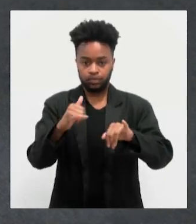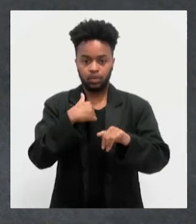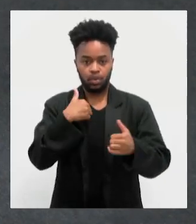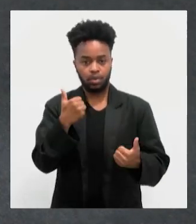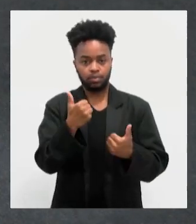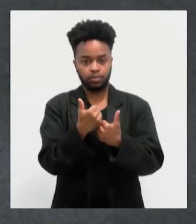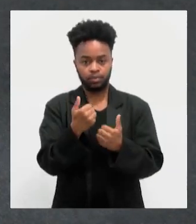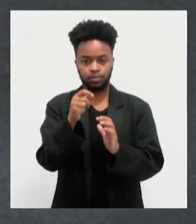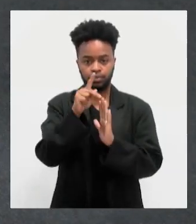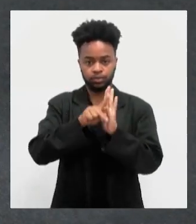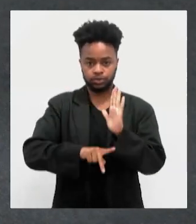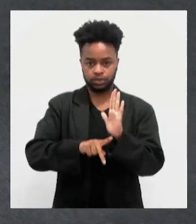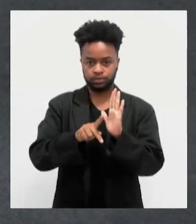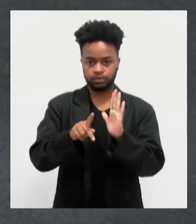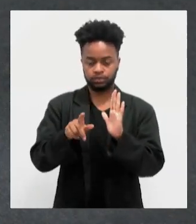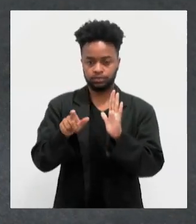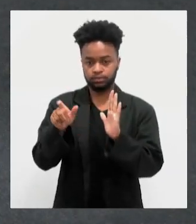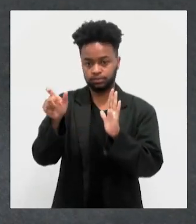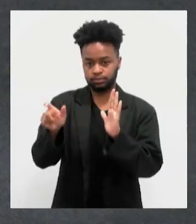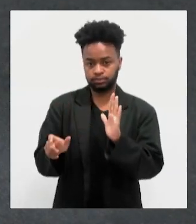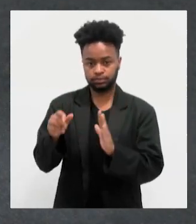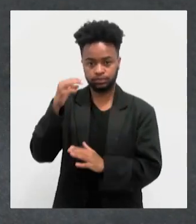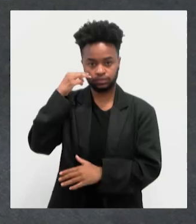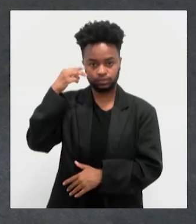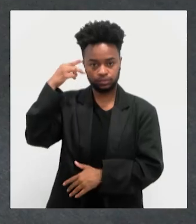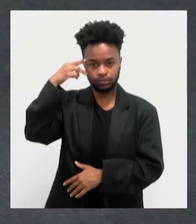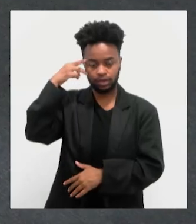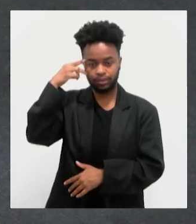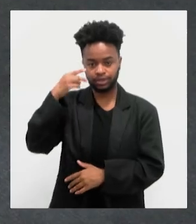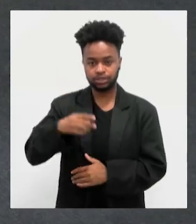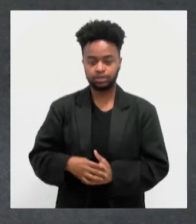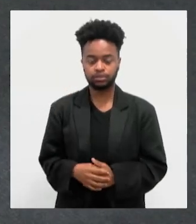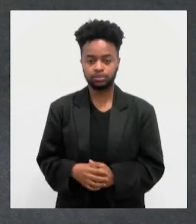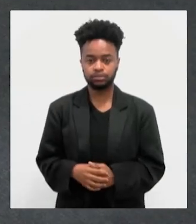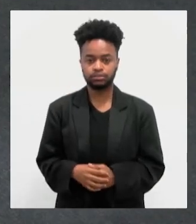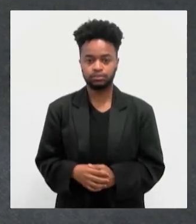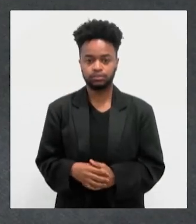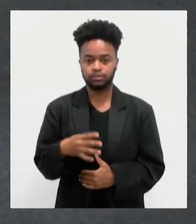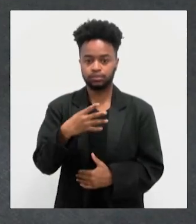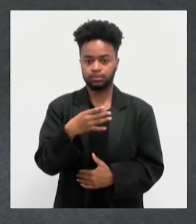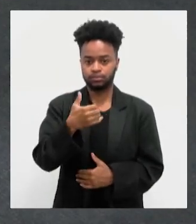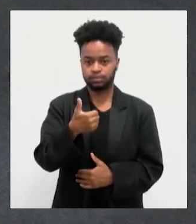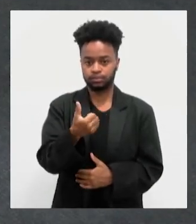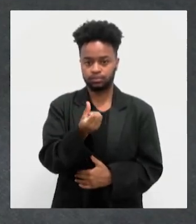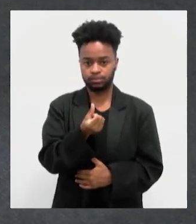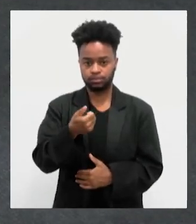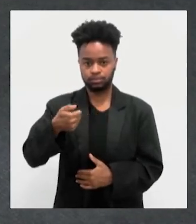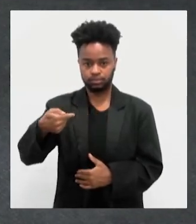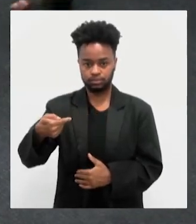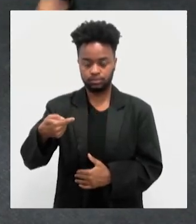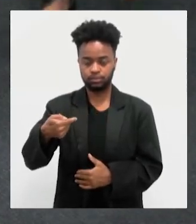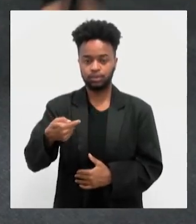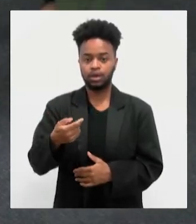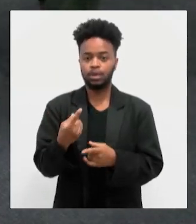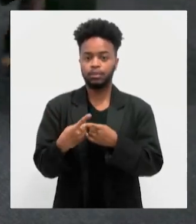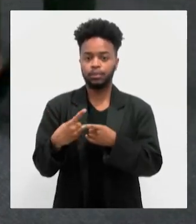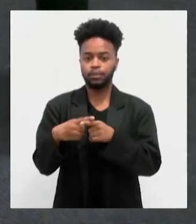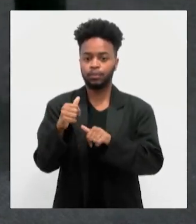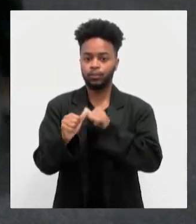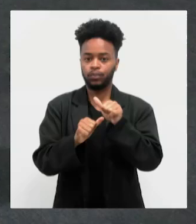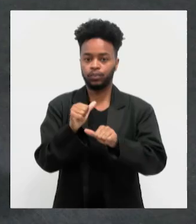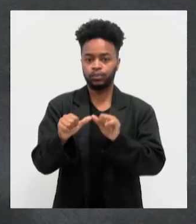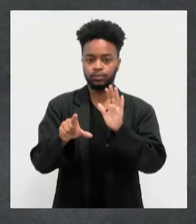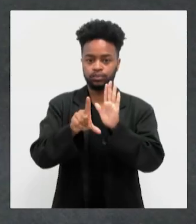projeto da Tia Ju, esse projeto 4167, que ele está alterando uma